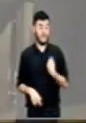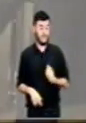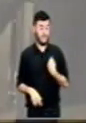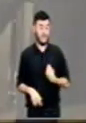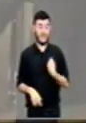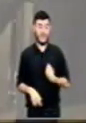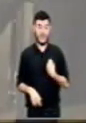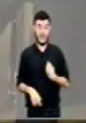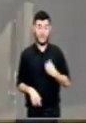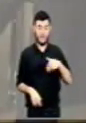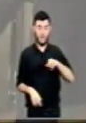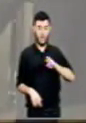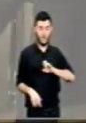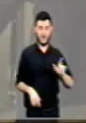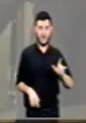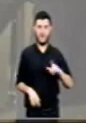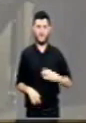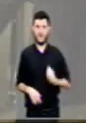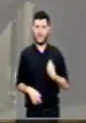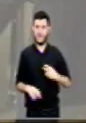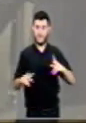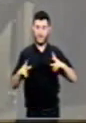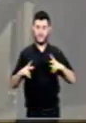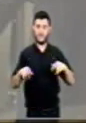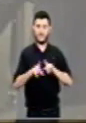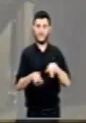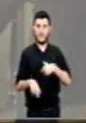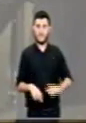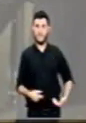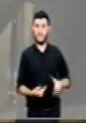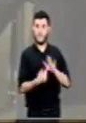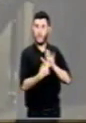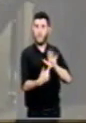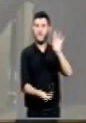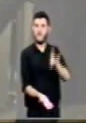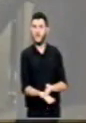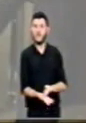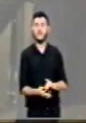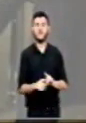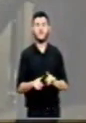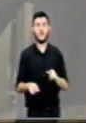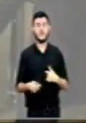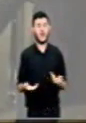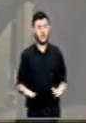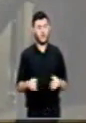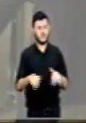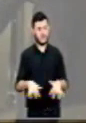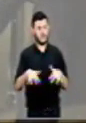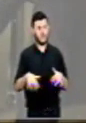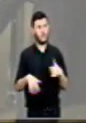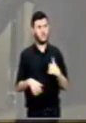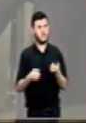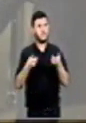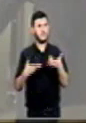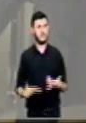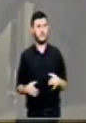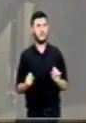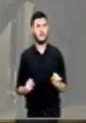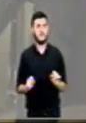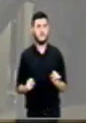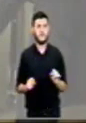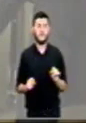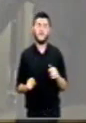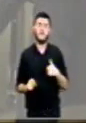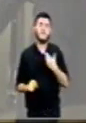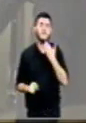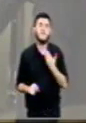pública. Sendo assim, pleiteia-se esta Suprema Corte, nesta oportunidade, a pronta atuação para que dê um